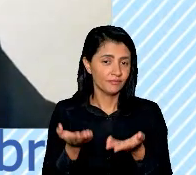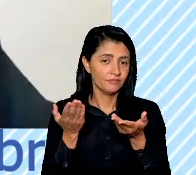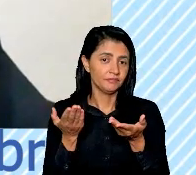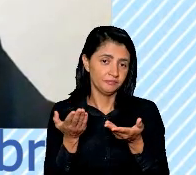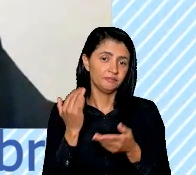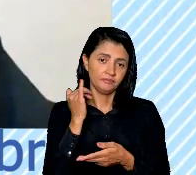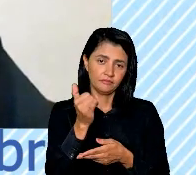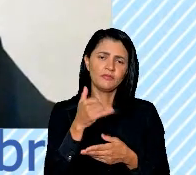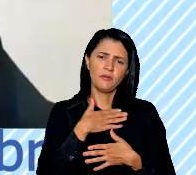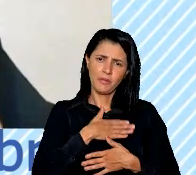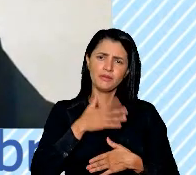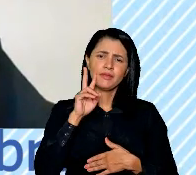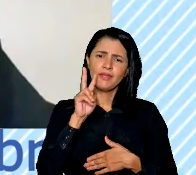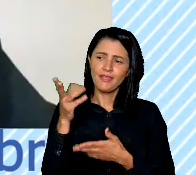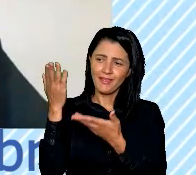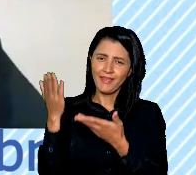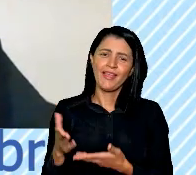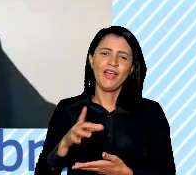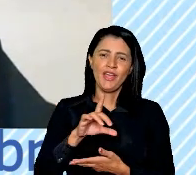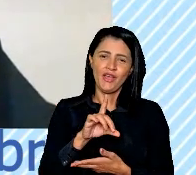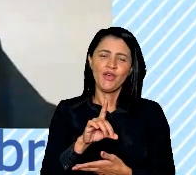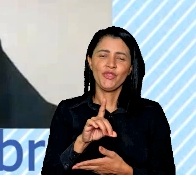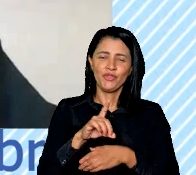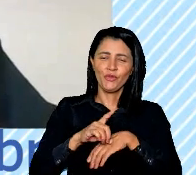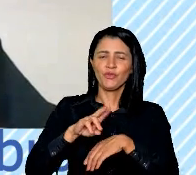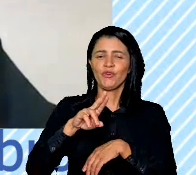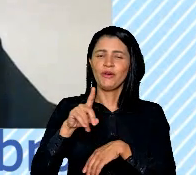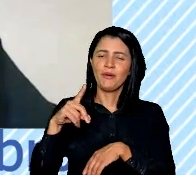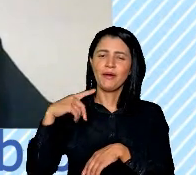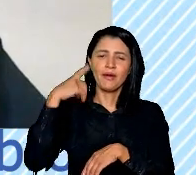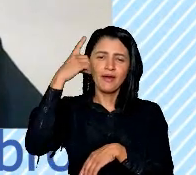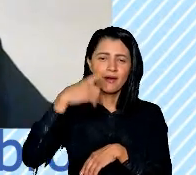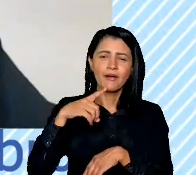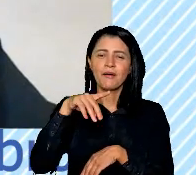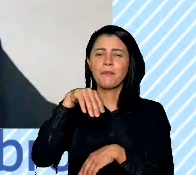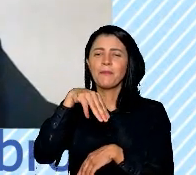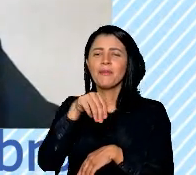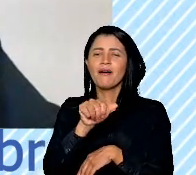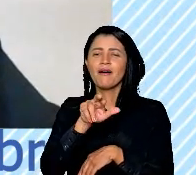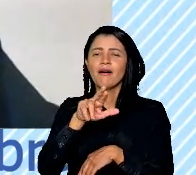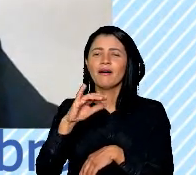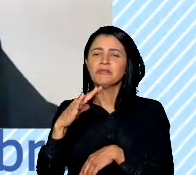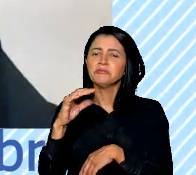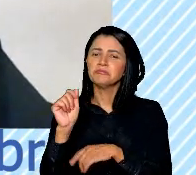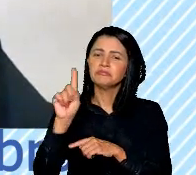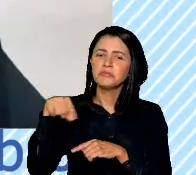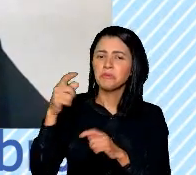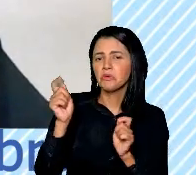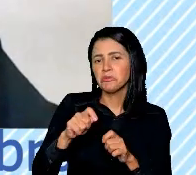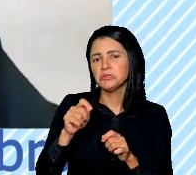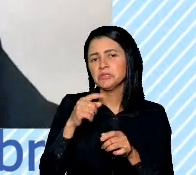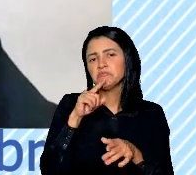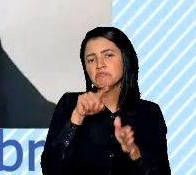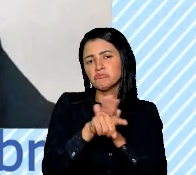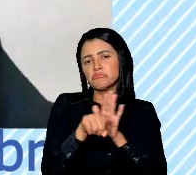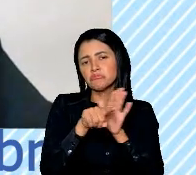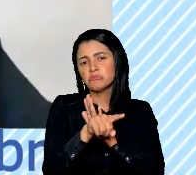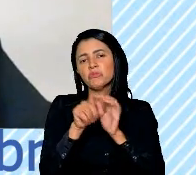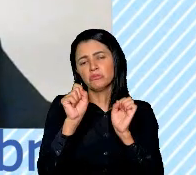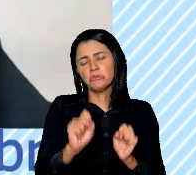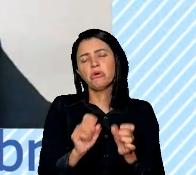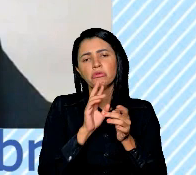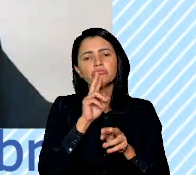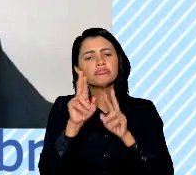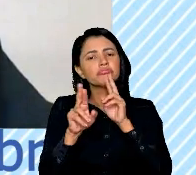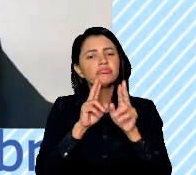dizendo que vai ser um prazer ouvir a doutora Márcia e colocando-me em seguida à disposição para responder eventuais perguntas